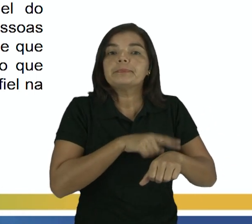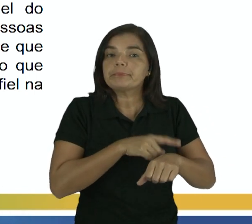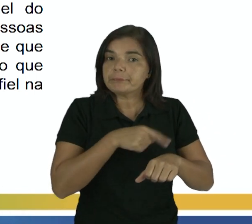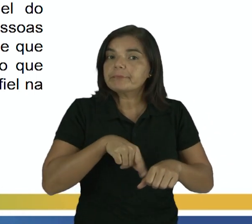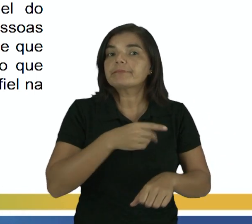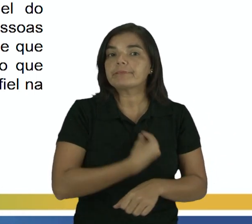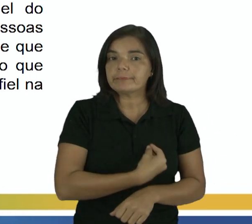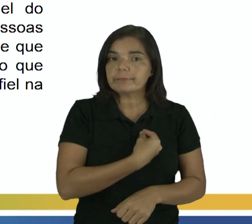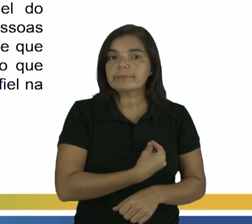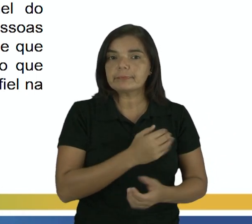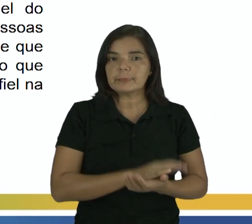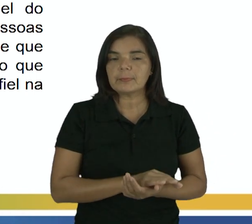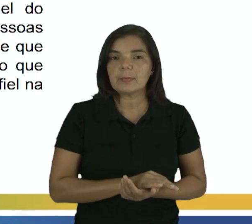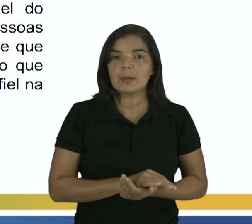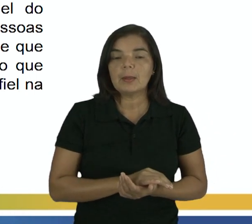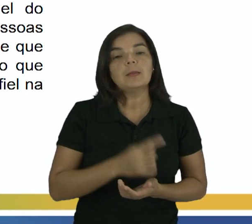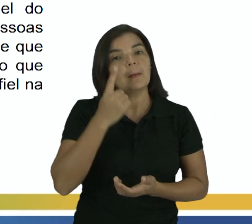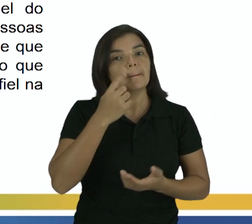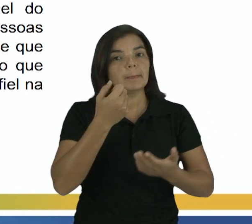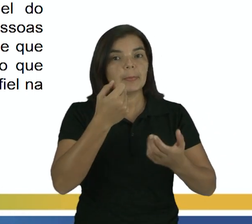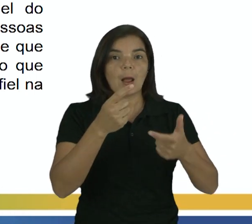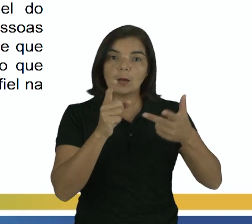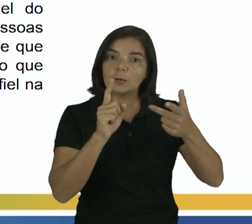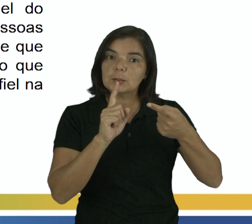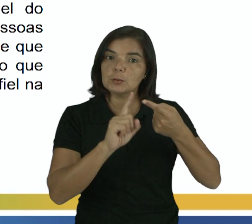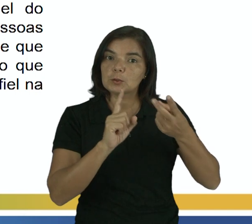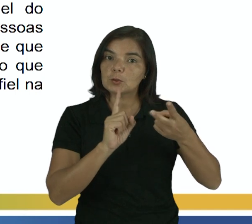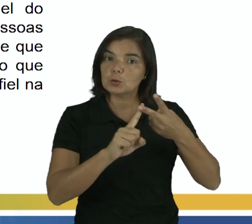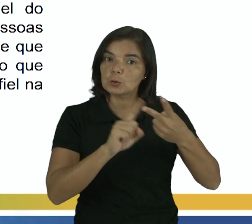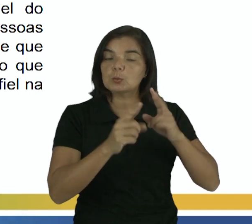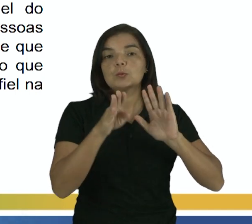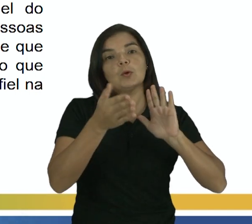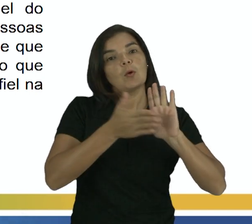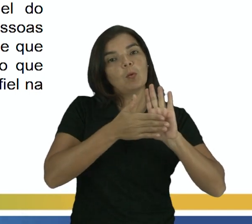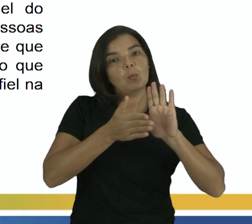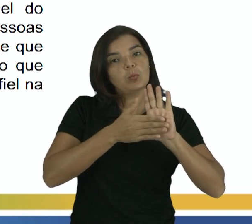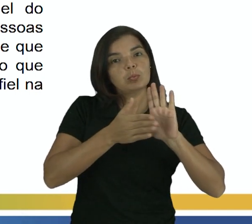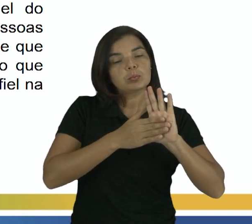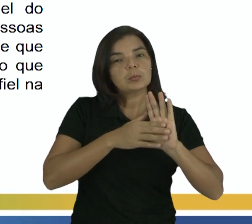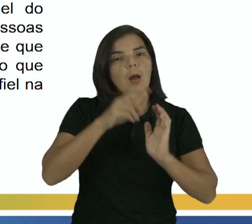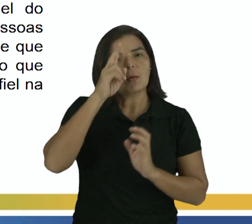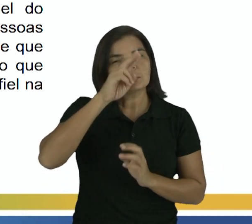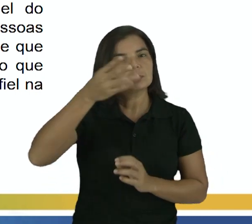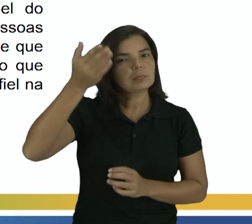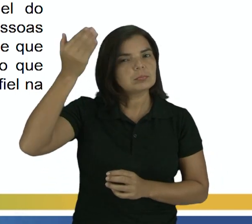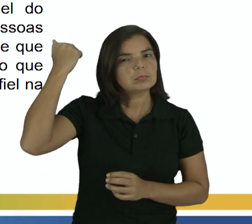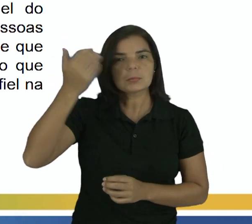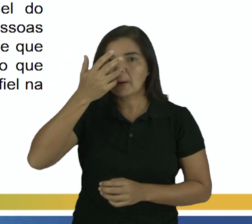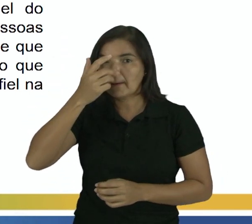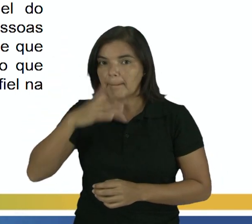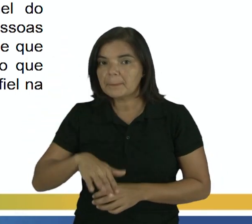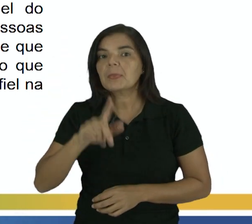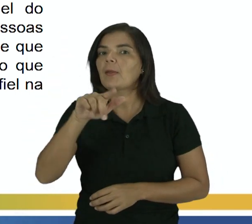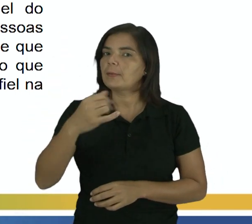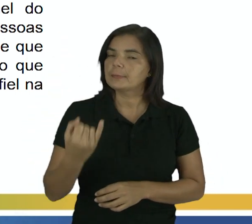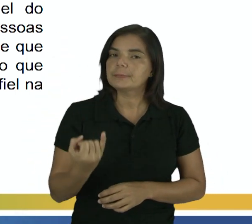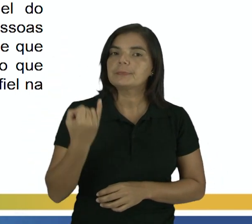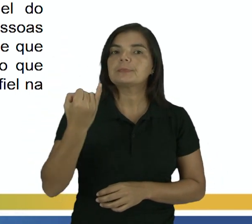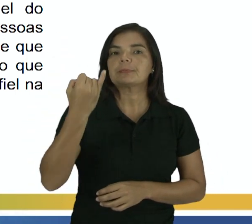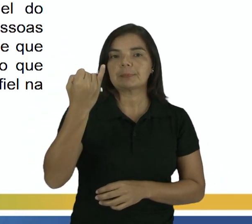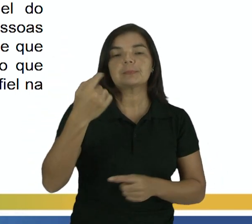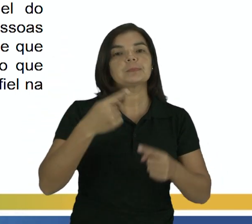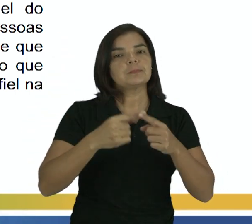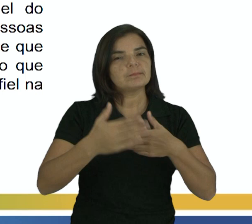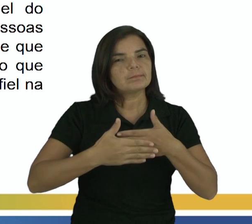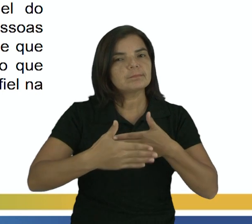vocês estavam. Então, para fazer essa segunda proposta, vocês vão ter que voltar a alguma lembrança da infância. E isso é importante, porque